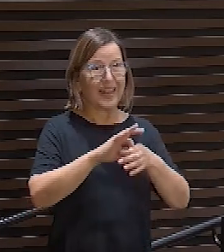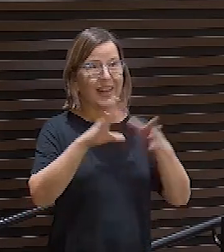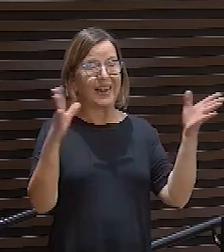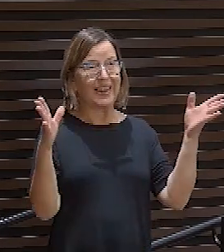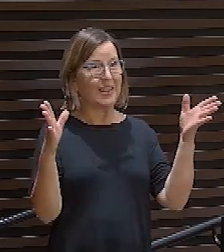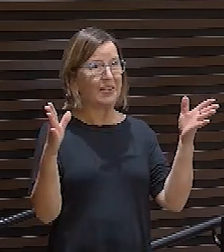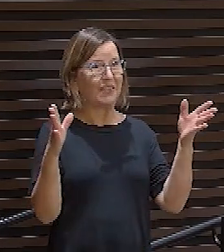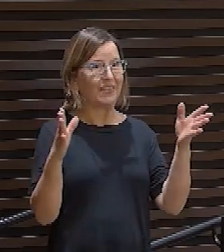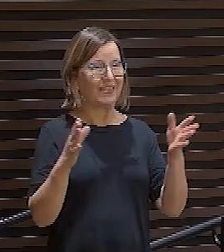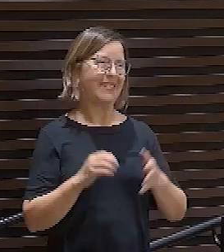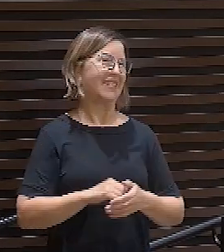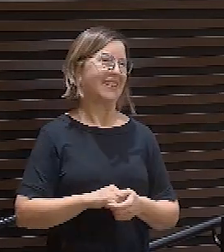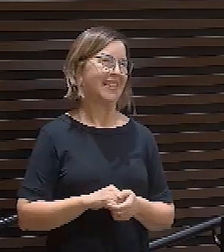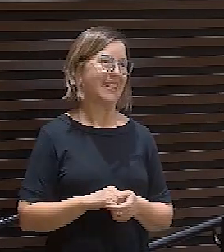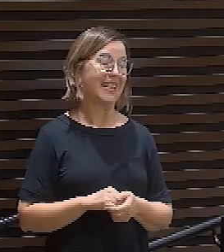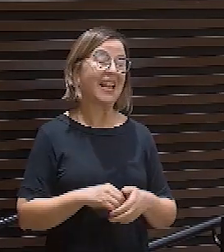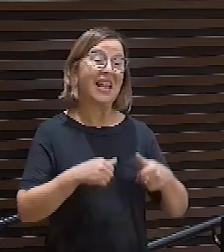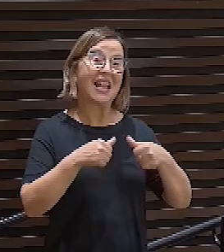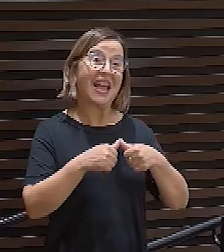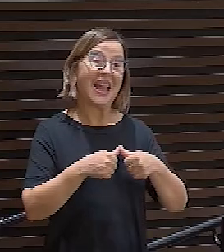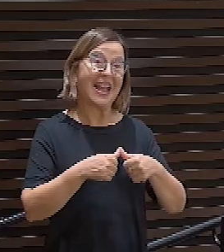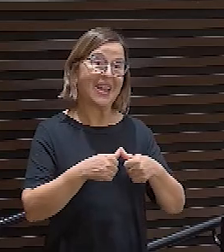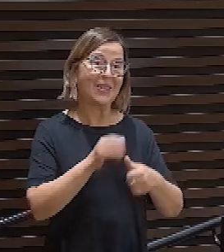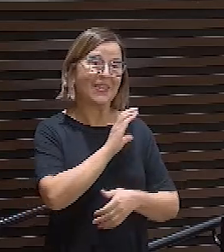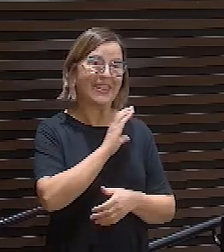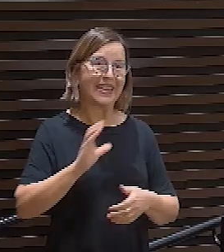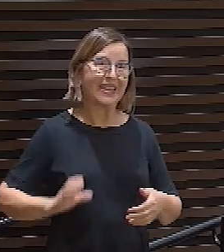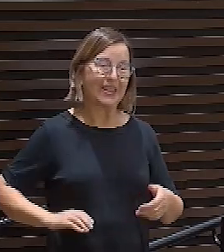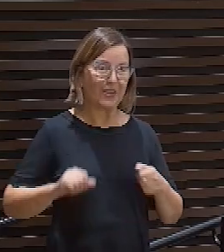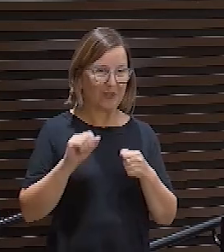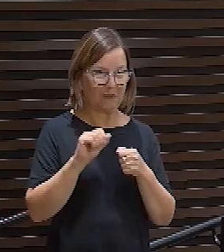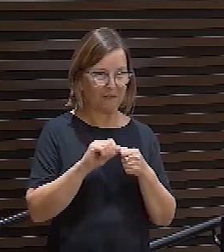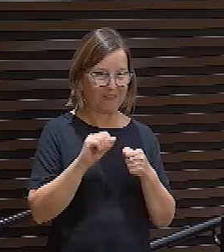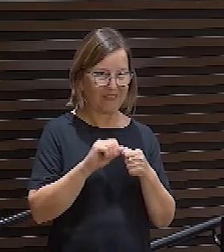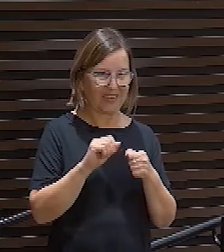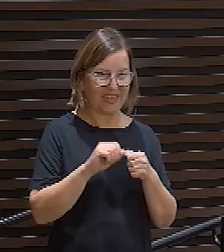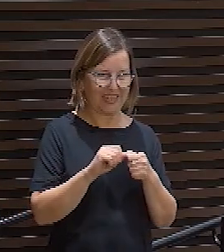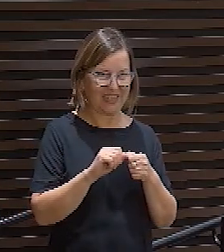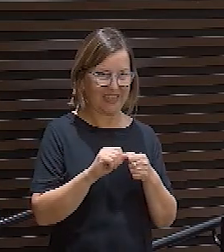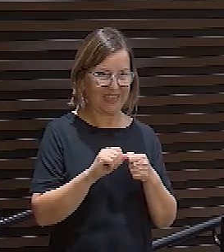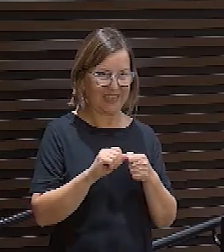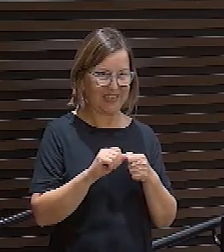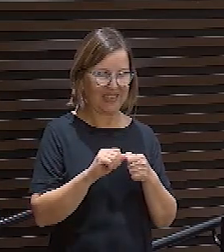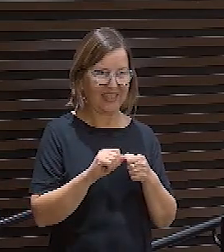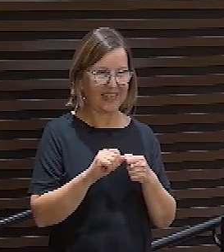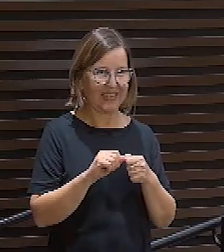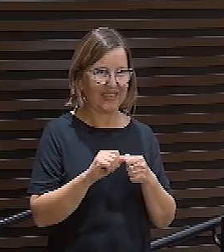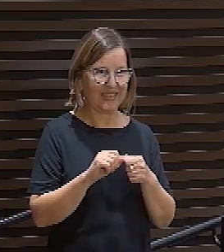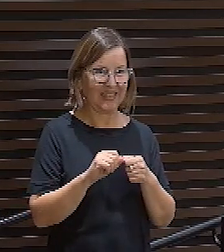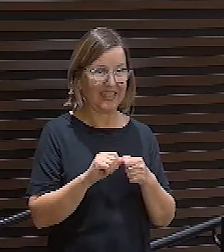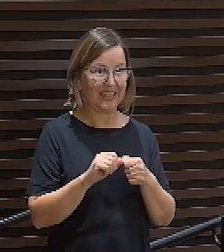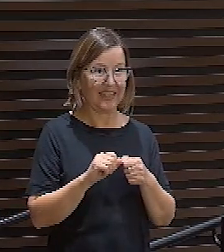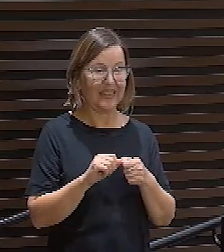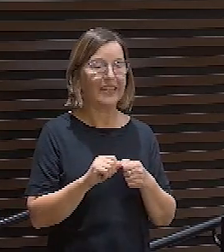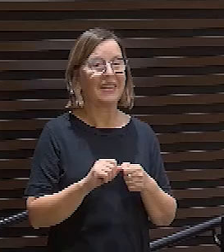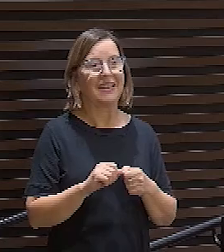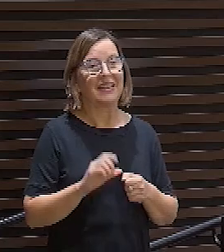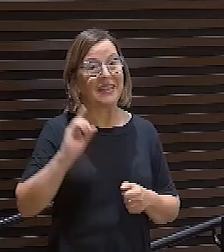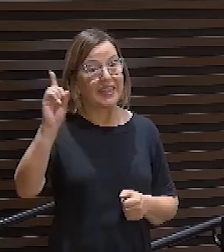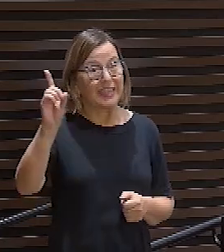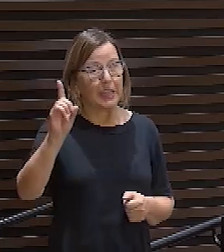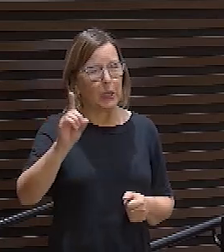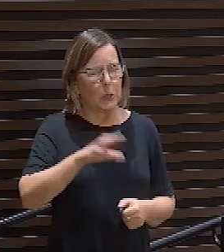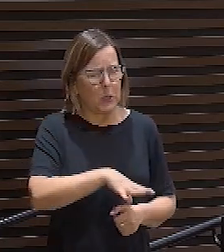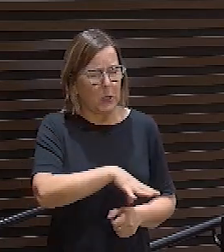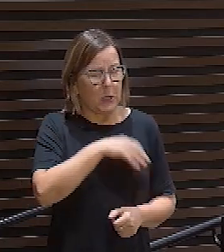Foi isso que Cristo fez. Deus estava vindo com toda a tua ira. E acredite, não ia sobrar nada.